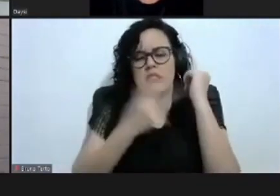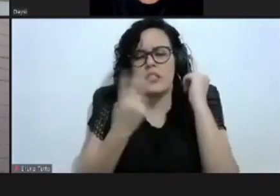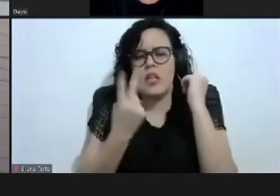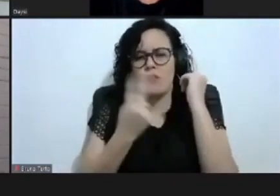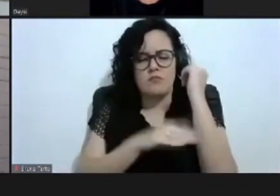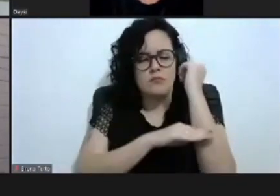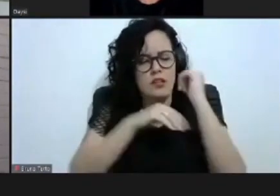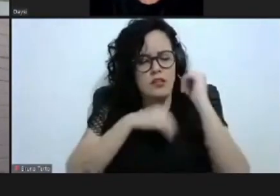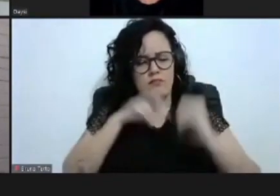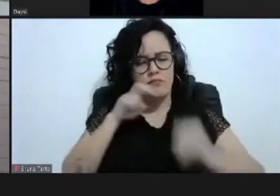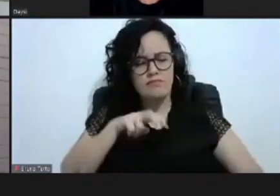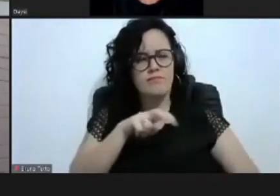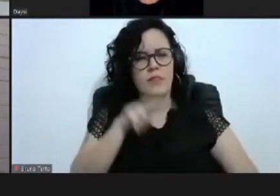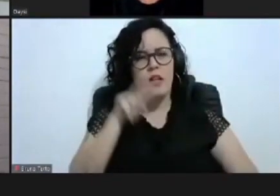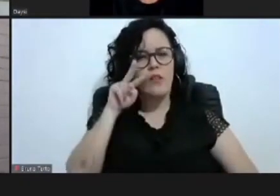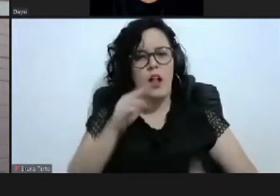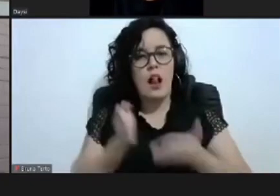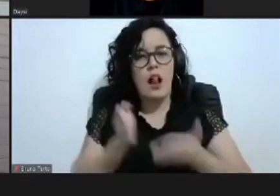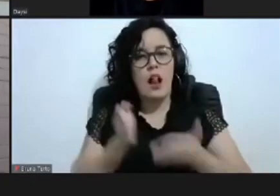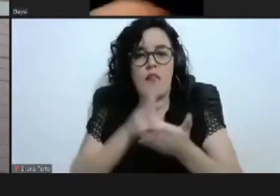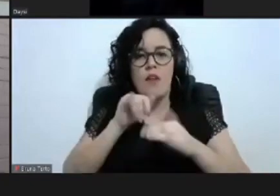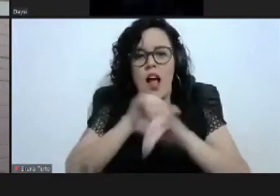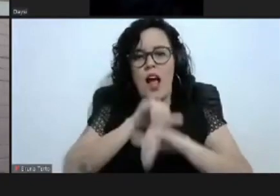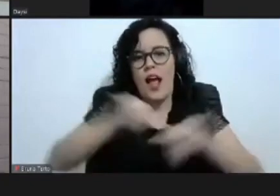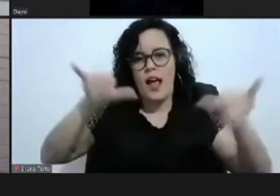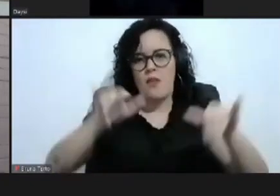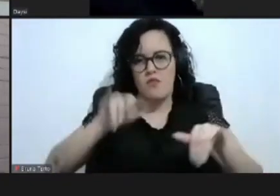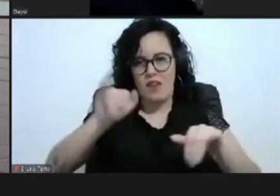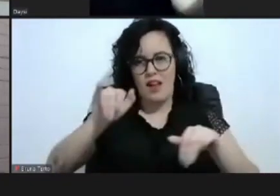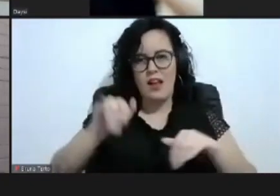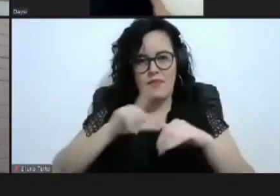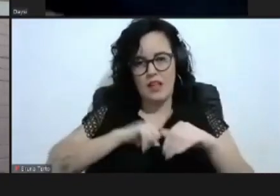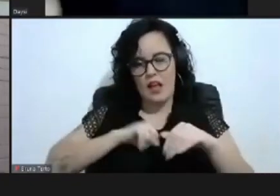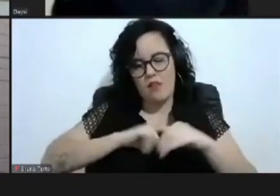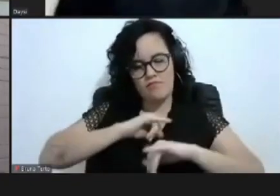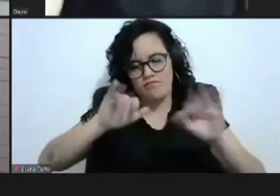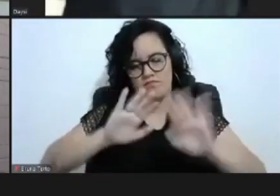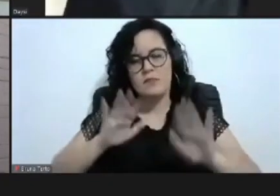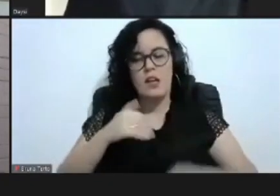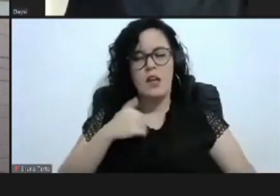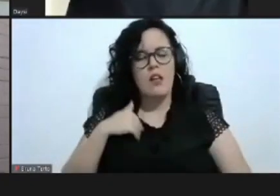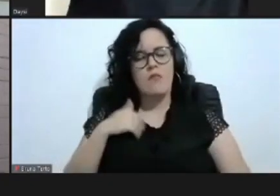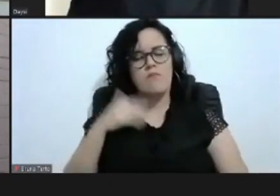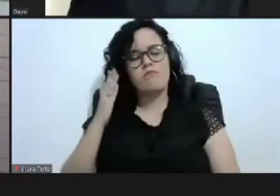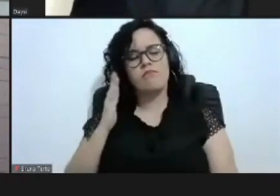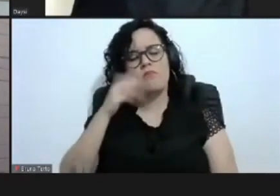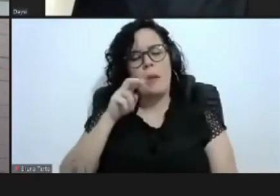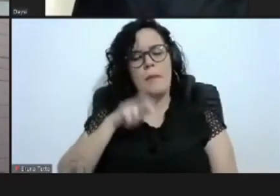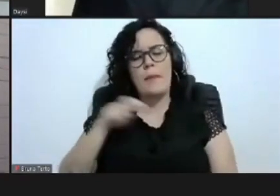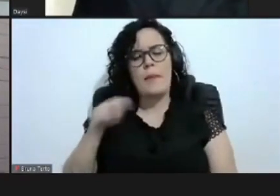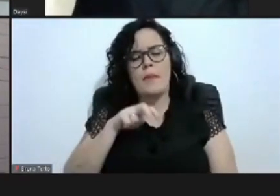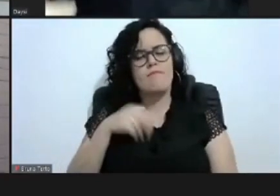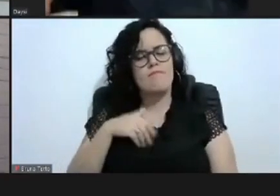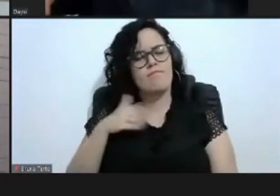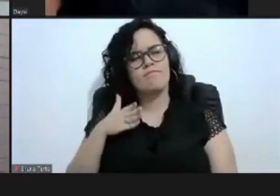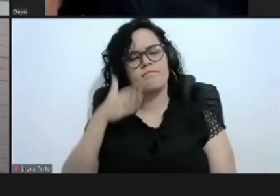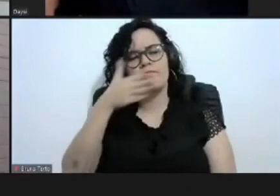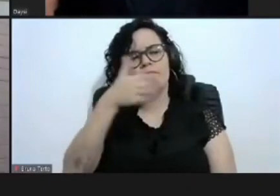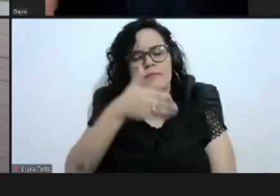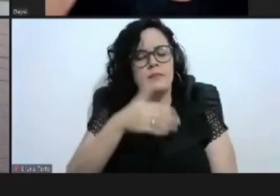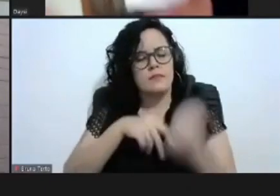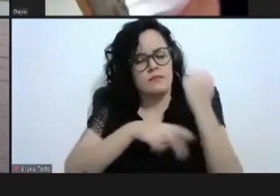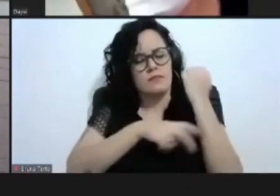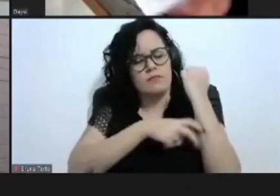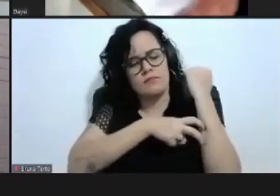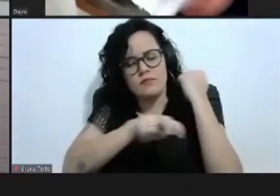recém-editados, né, aquelas publicações, os títulos recém-lançados. Eu fui lá, né, fiz isso várias vezes. Aí a gente sai do elevador e